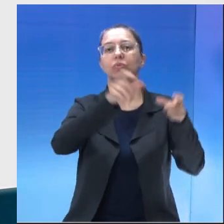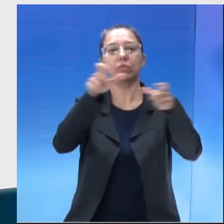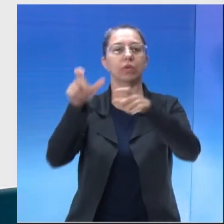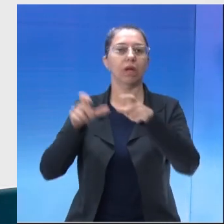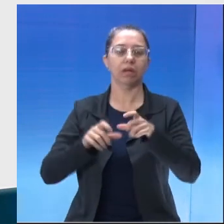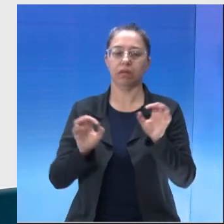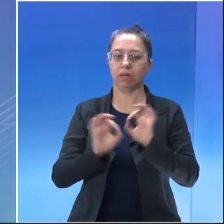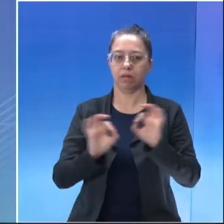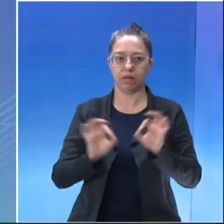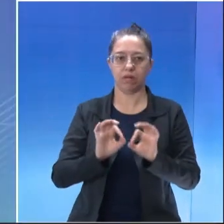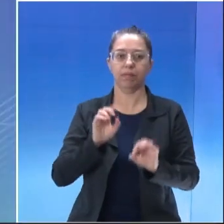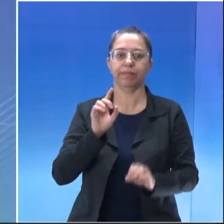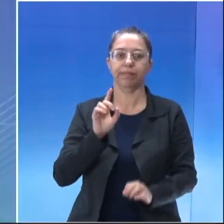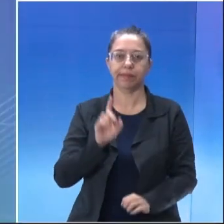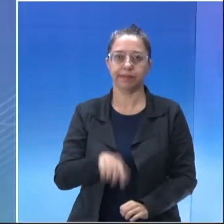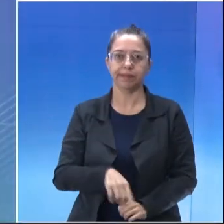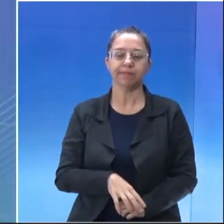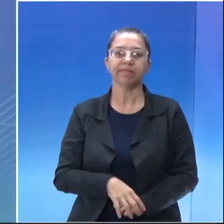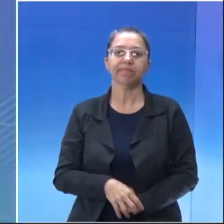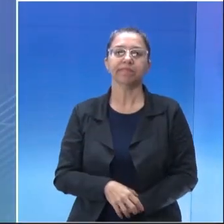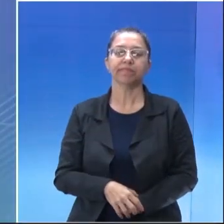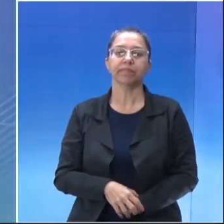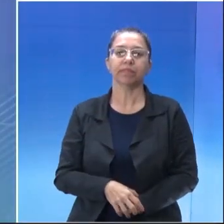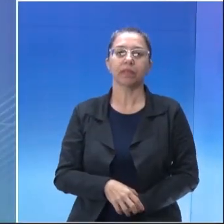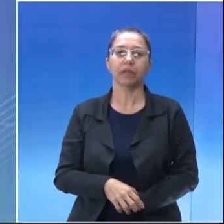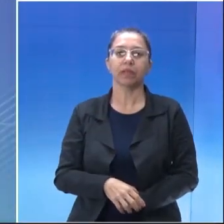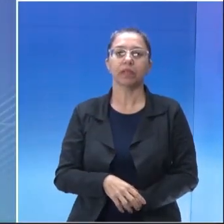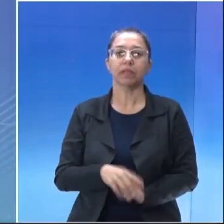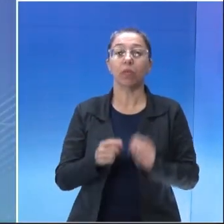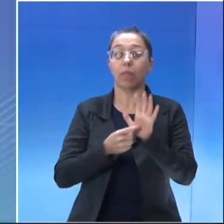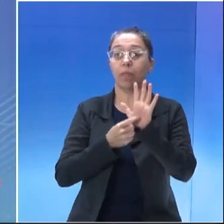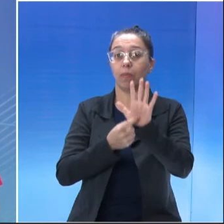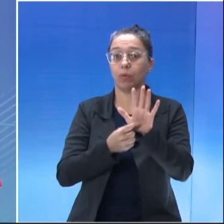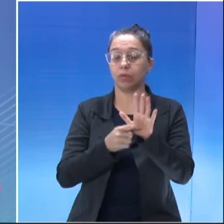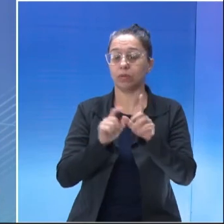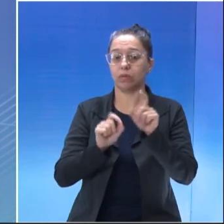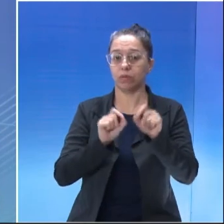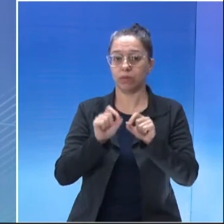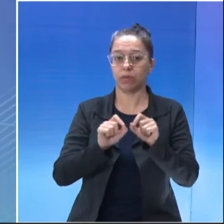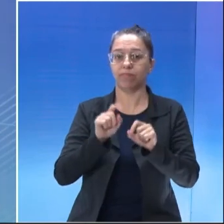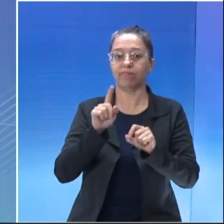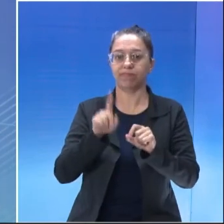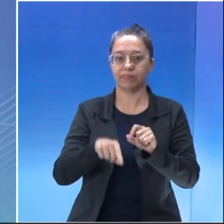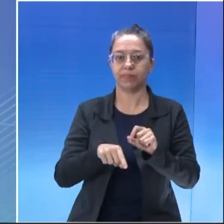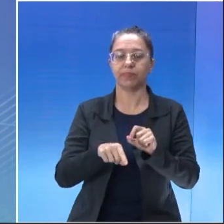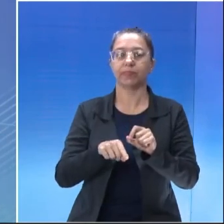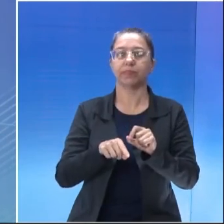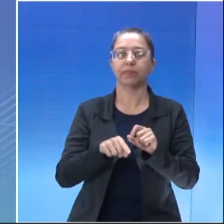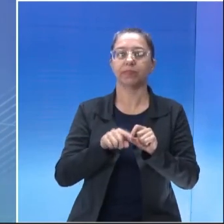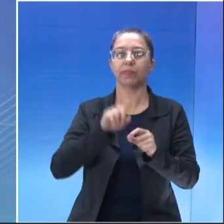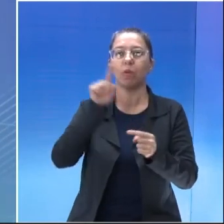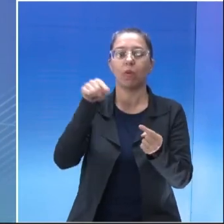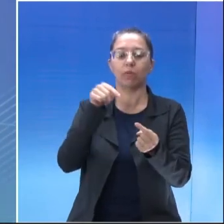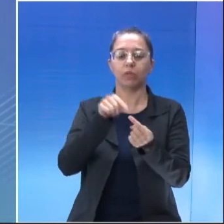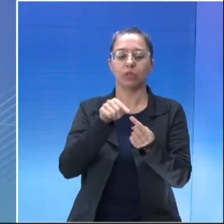nos afirma a estratégia argumentativa que ela utilizou, entre aspas, lá para quê?